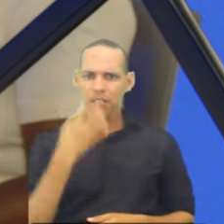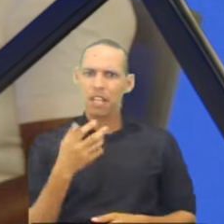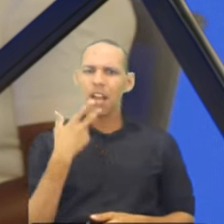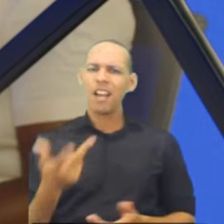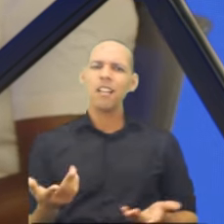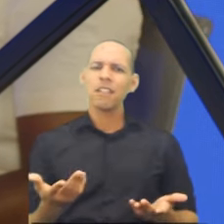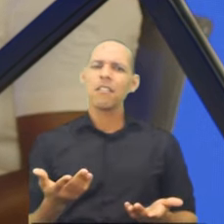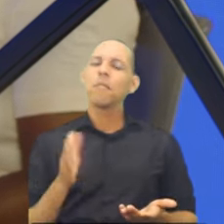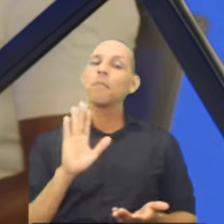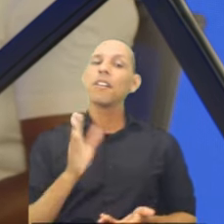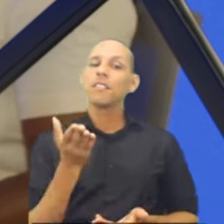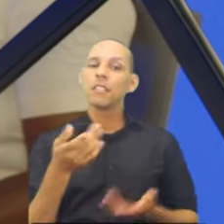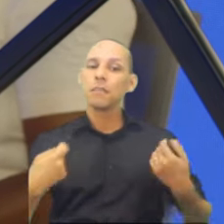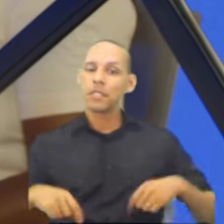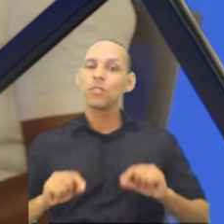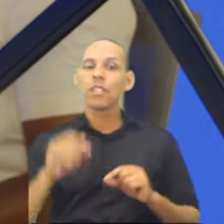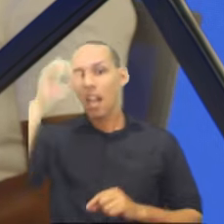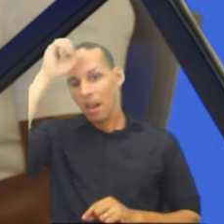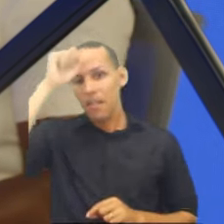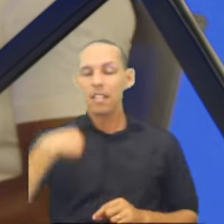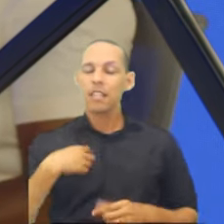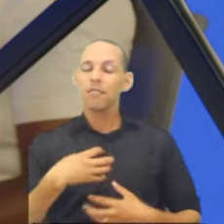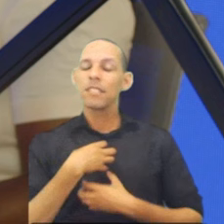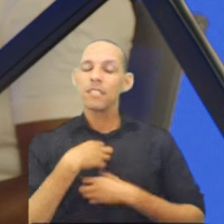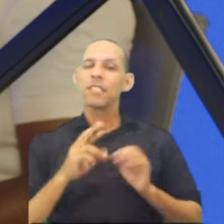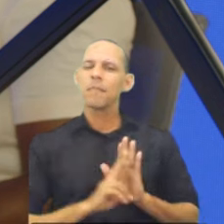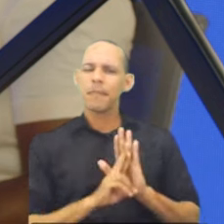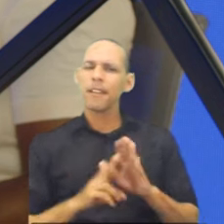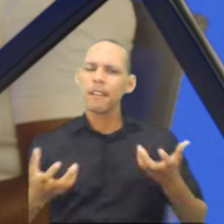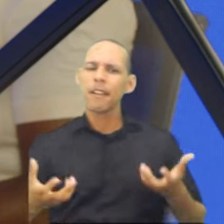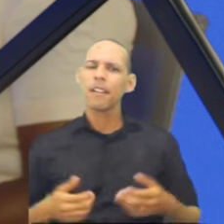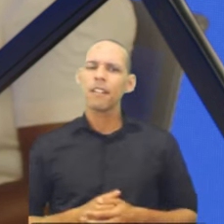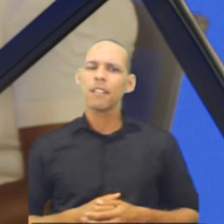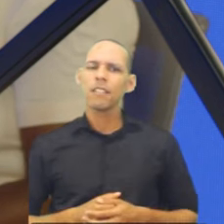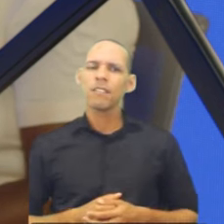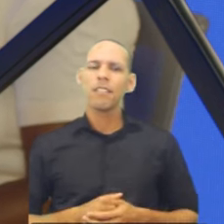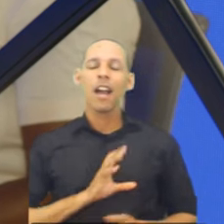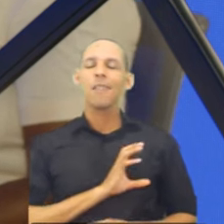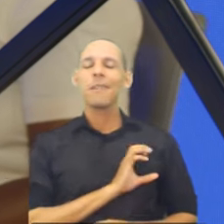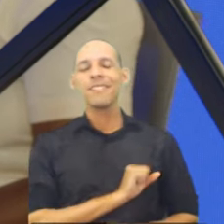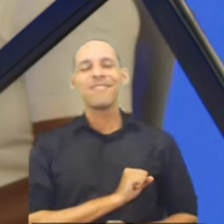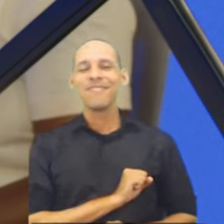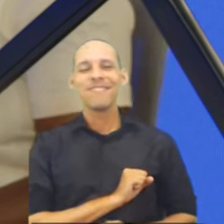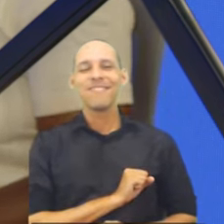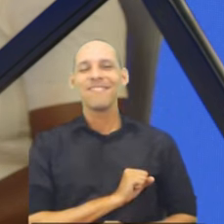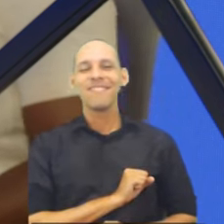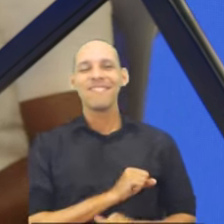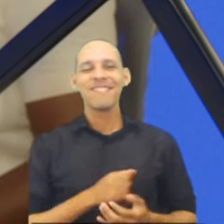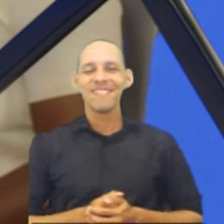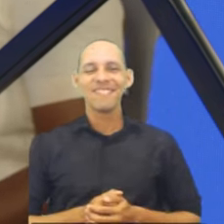séria e falou assim mas você precisa aprender eu quero me sentir representada adorei entendeu